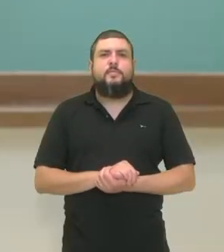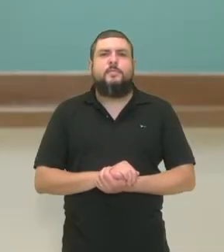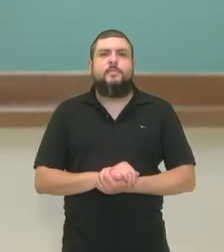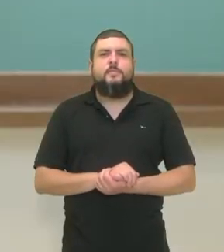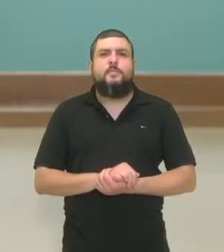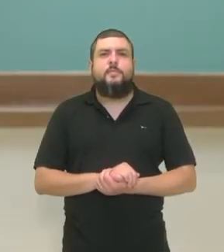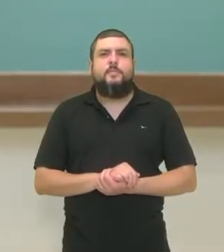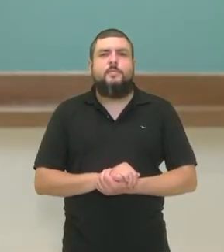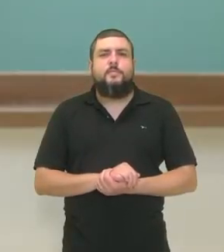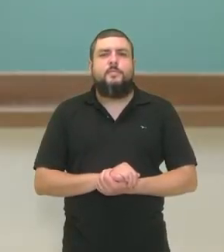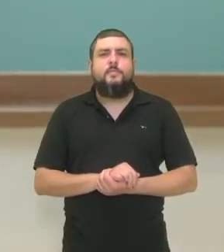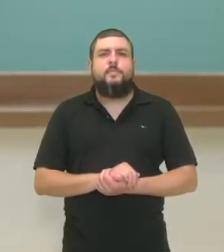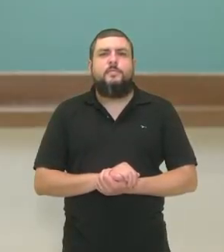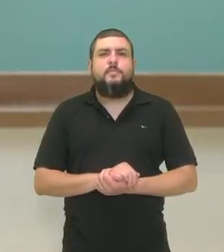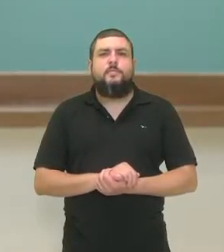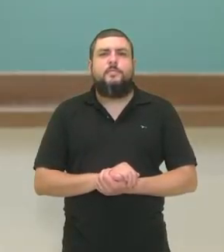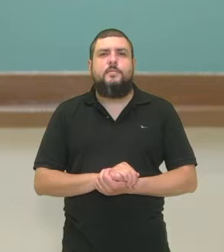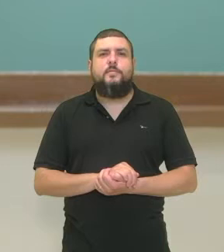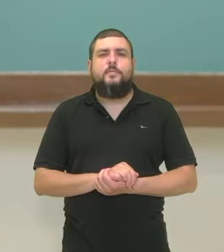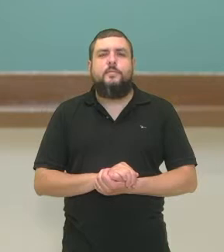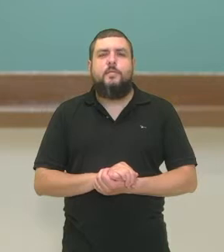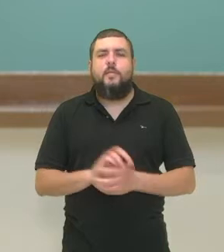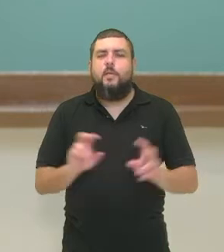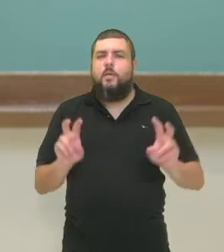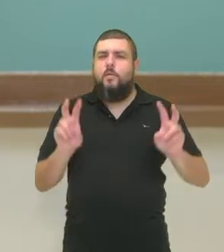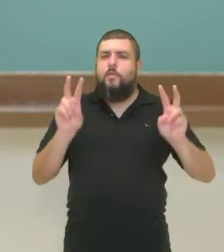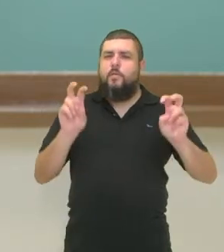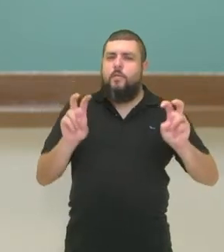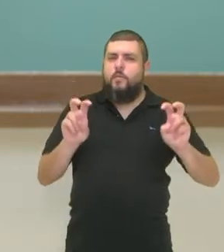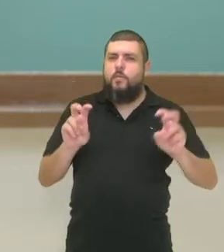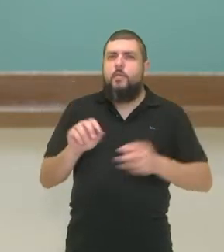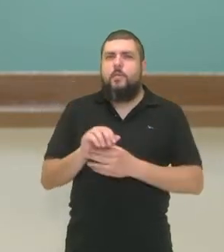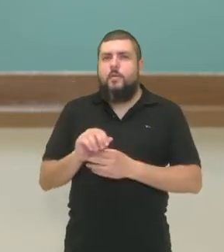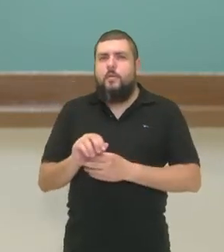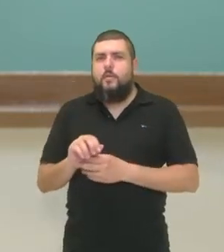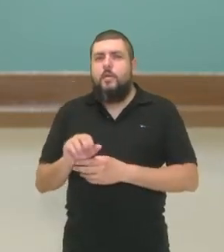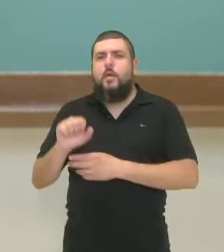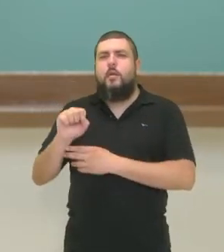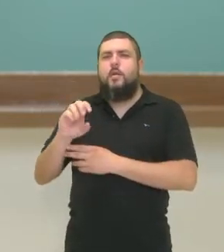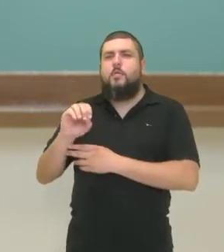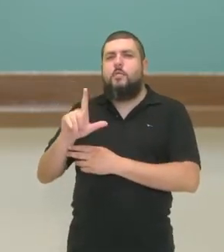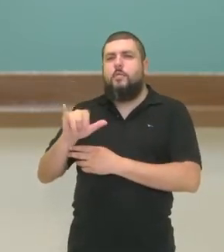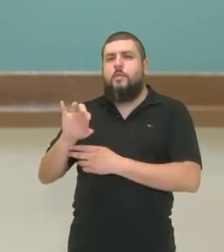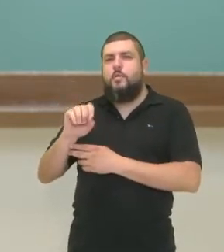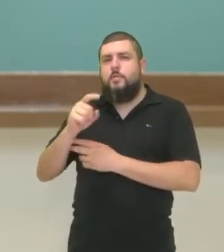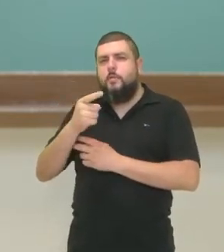A Solidão e a Sozinhez, de Humberto Werneck, está disponível também